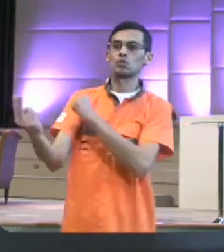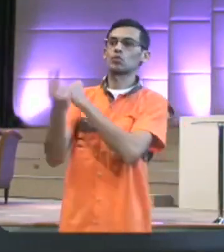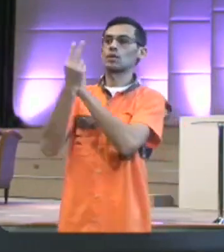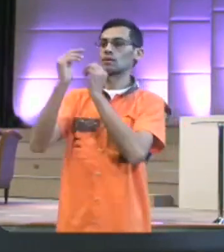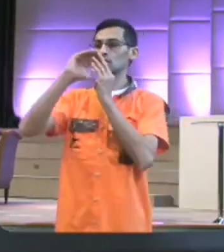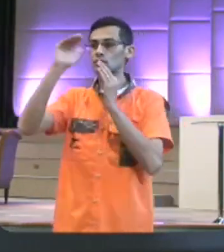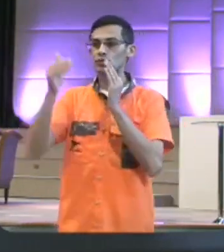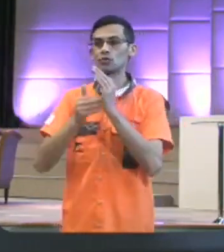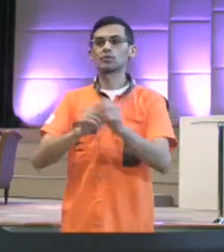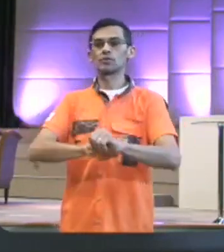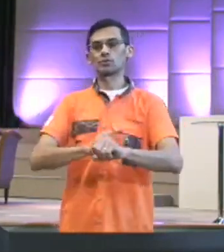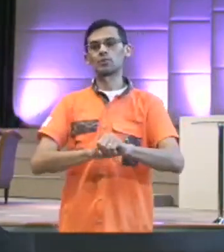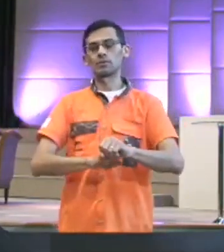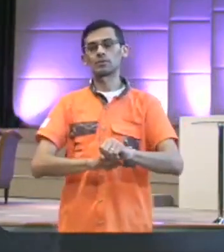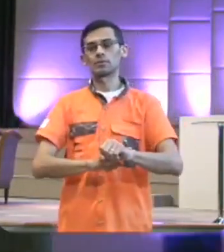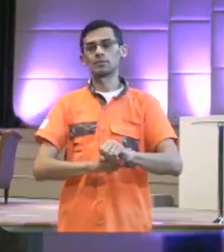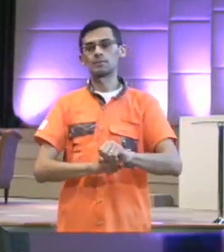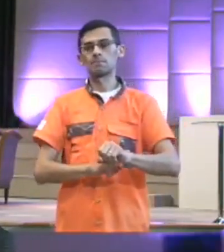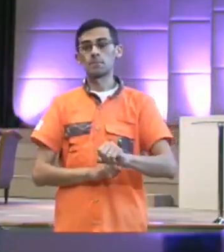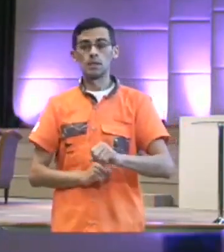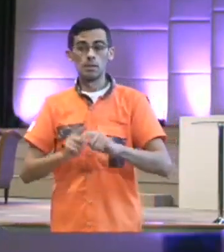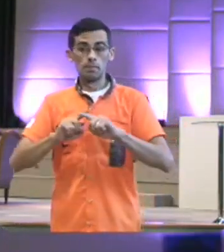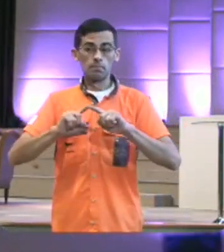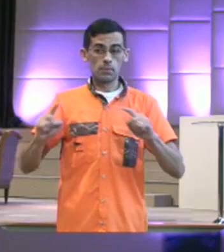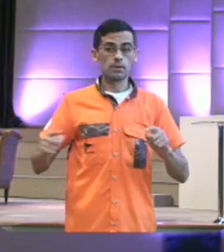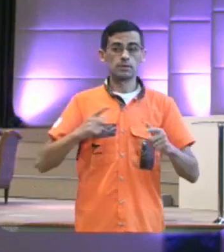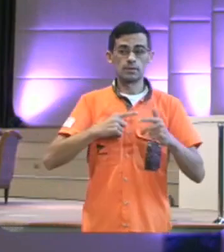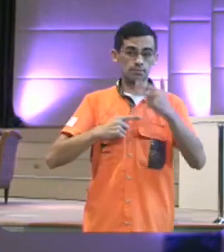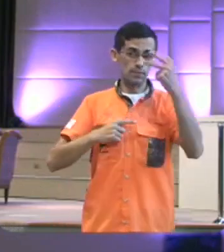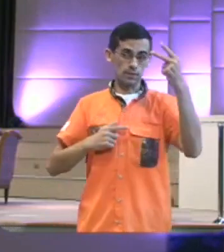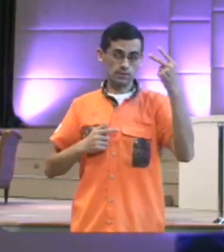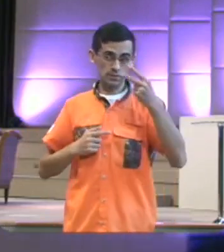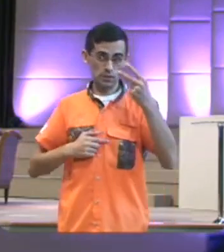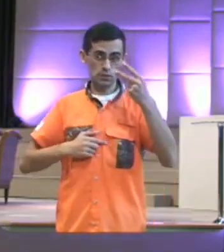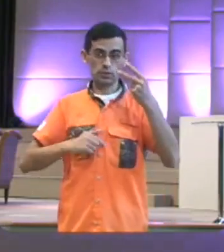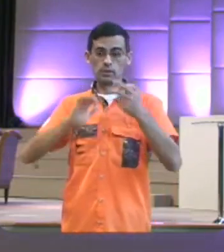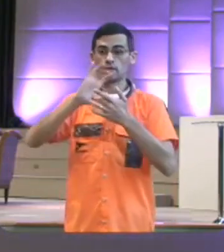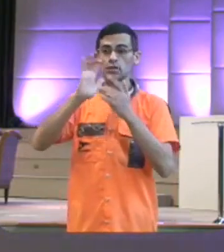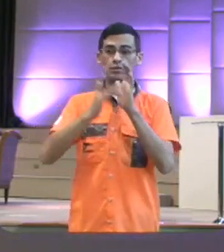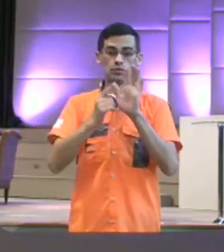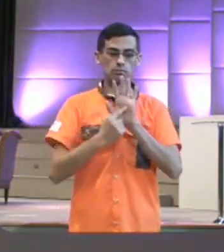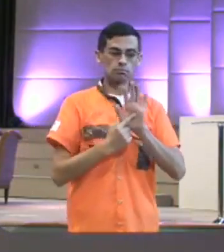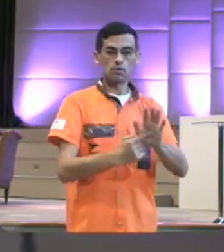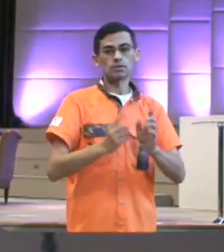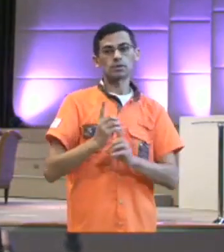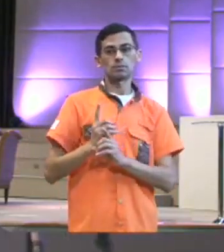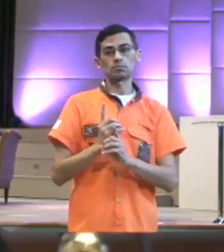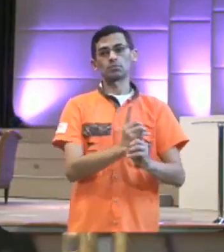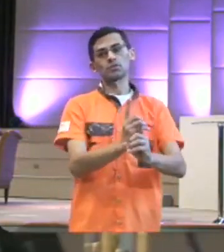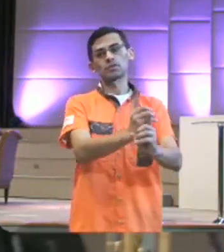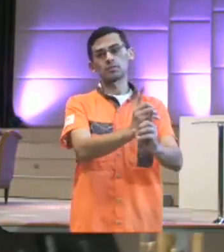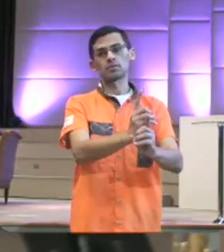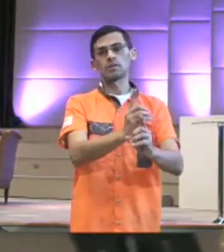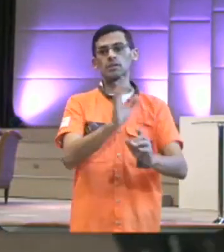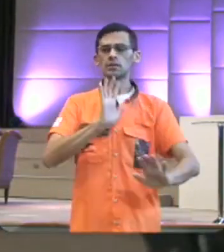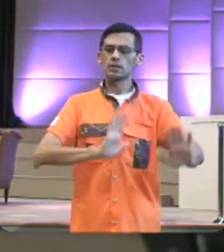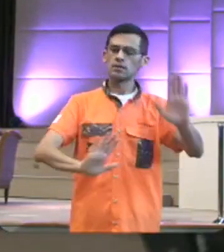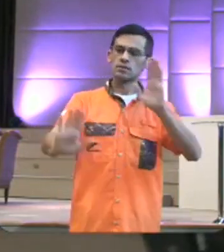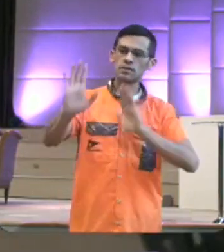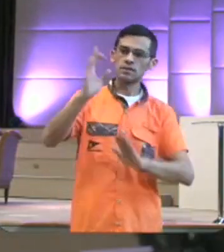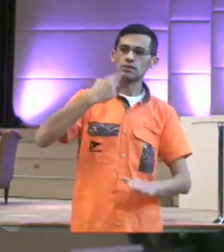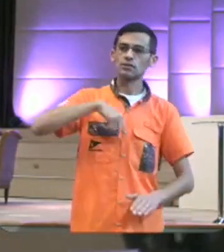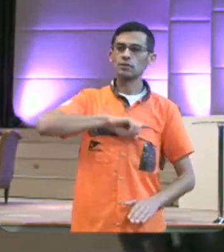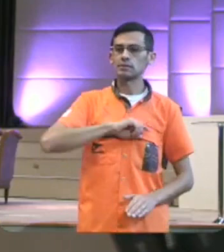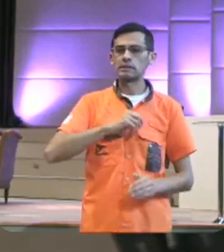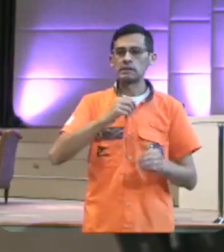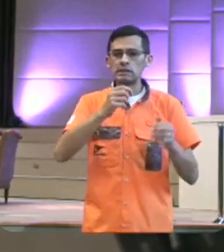faltará. Mas há uma segunda razão que Jesus apresenta aos seus discípulos e que às vezes a gente perde